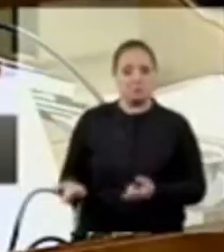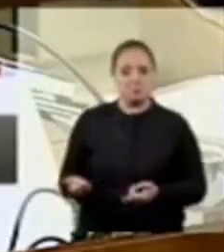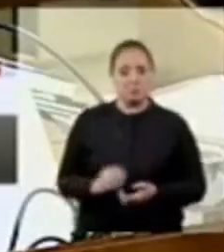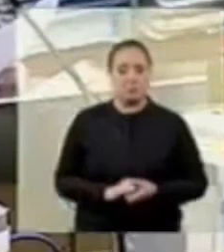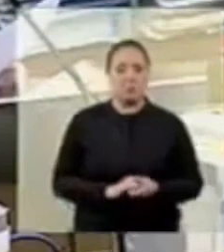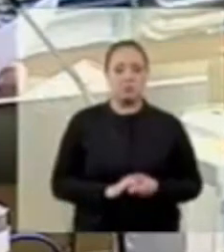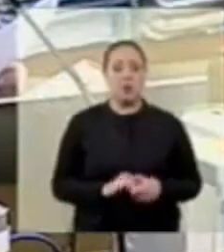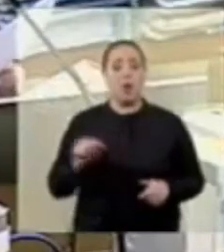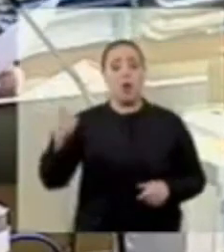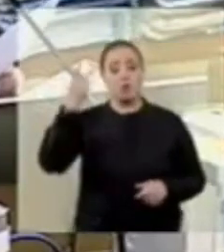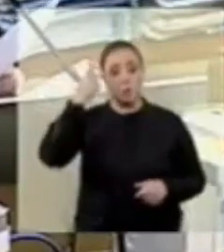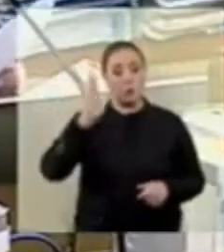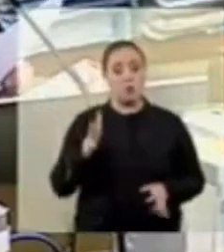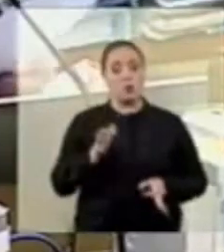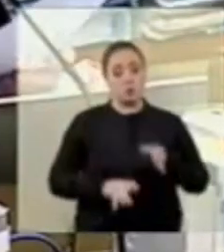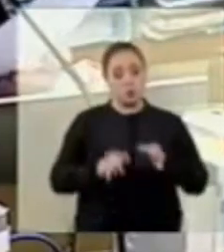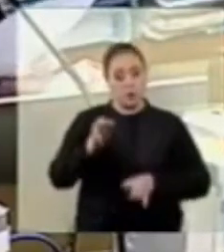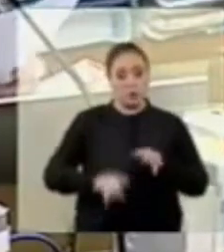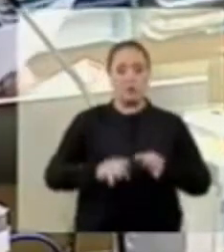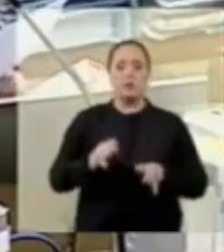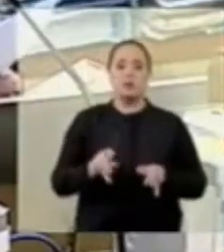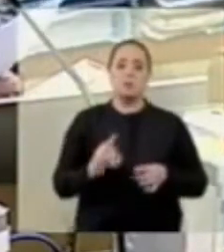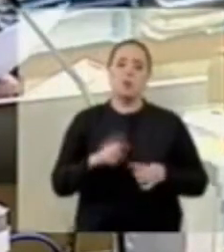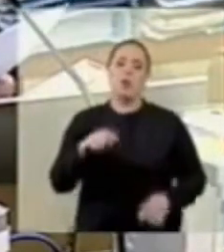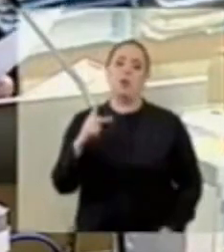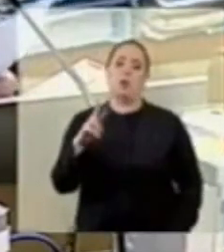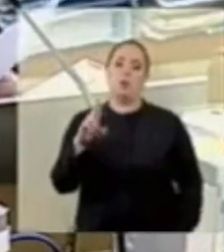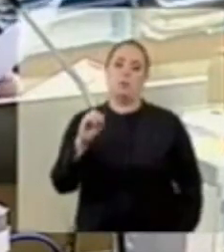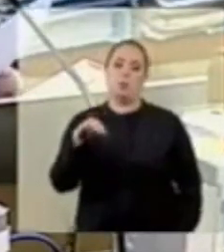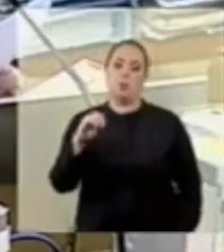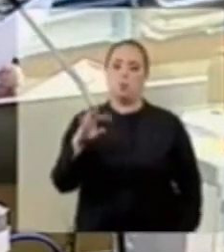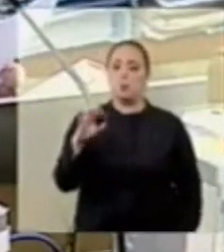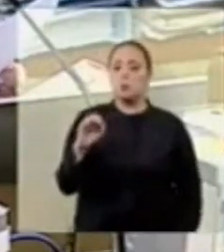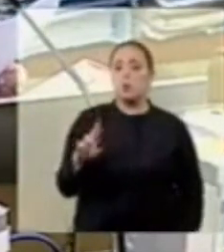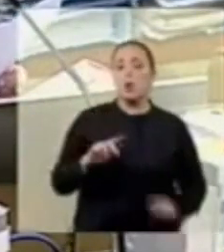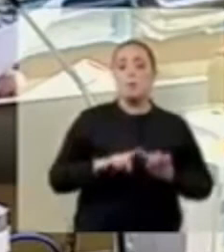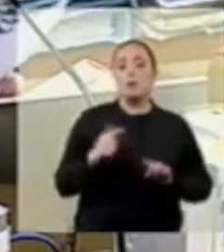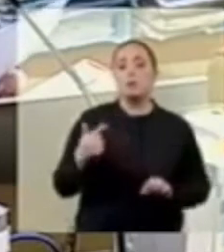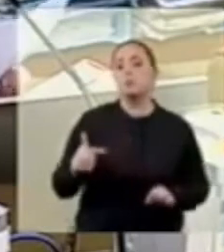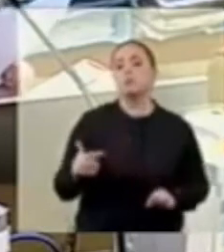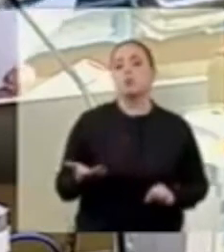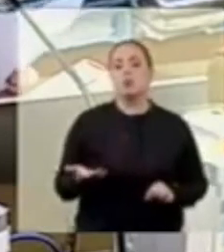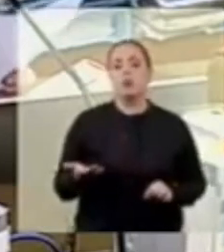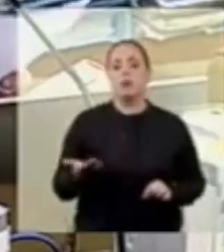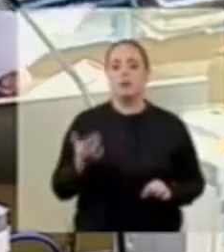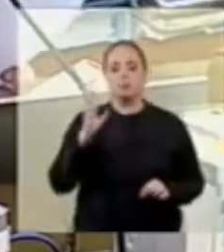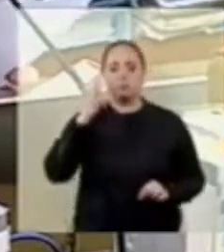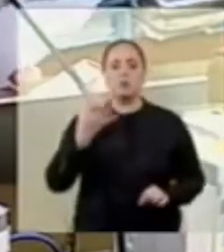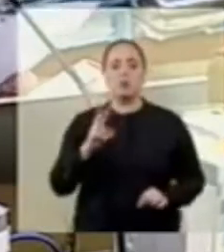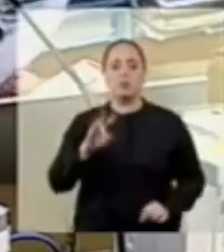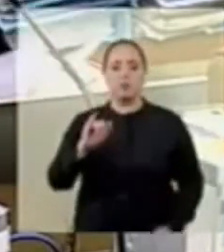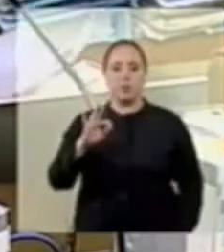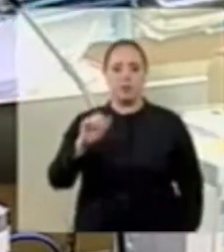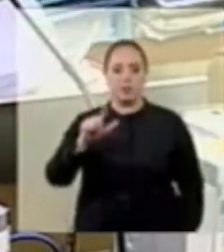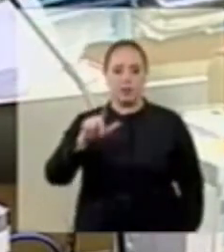e lá ele foi julgado por ser promotor mas ele não tinha o vitaliciamento foi a decisão depois final